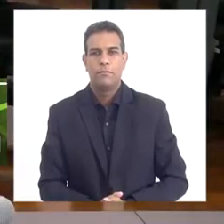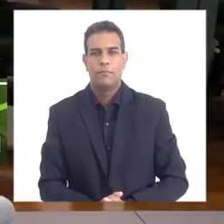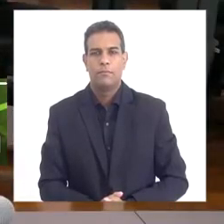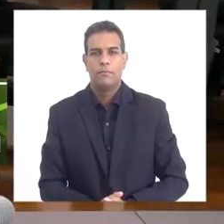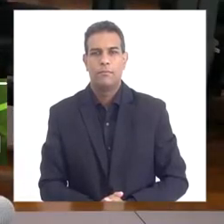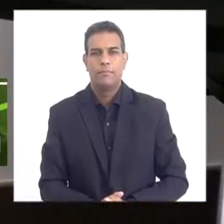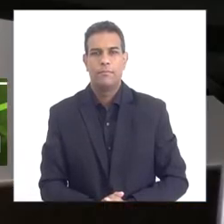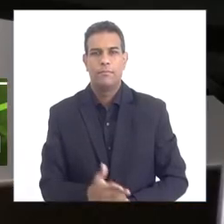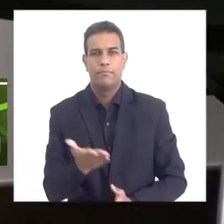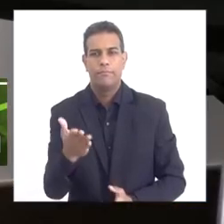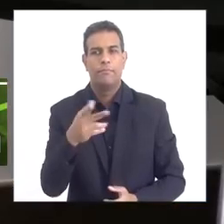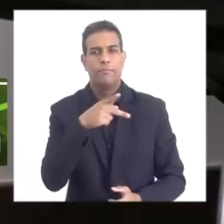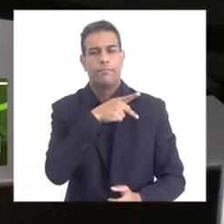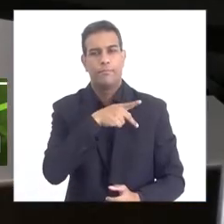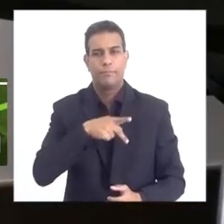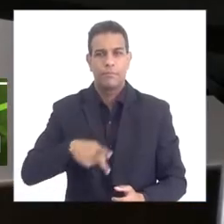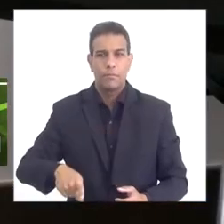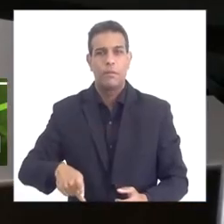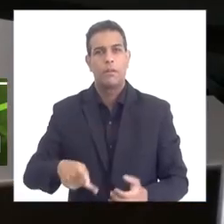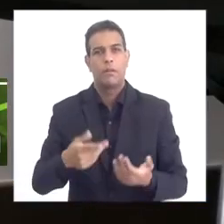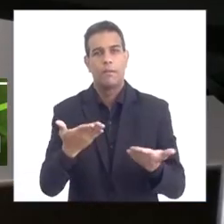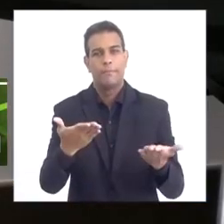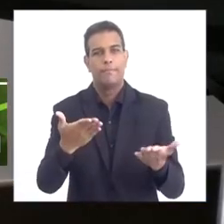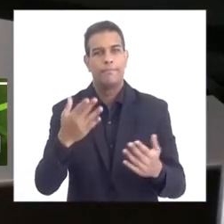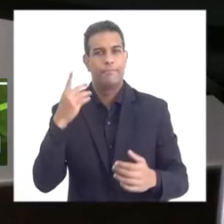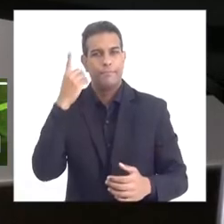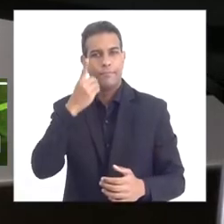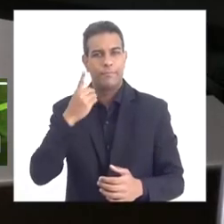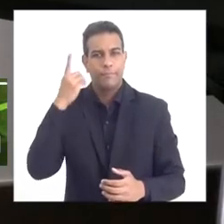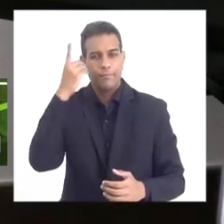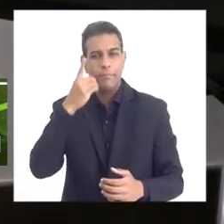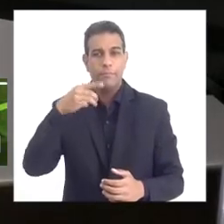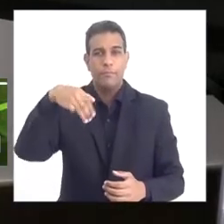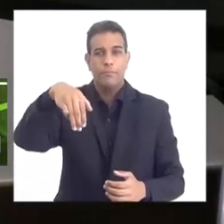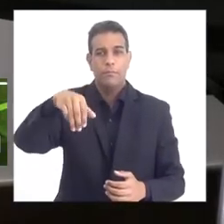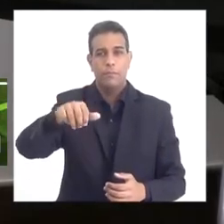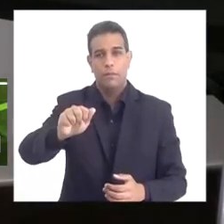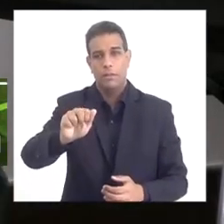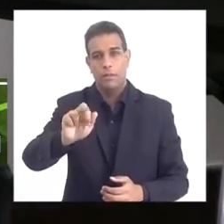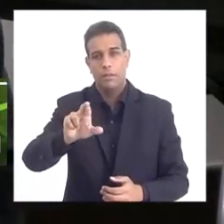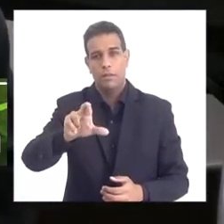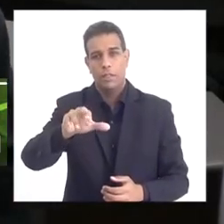Senhor presidente, deputado Márcio Canella,